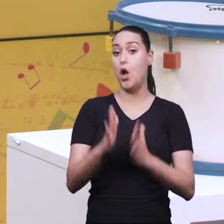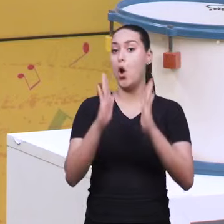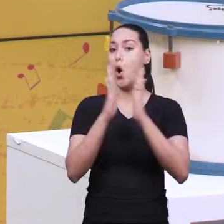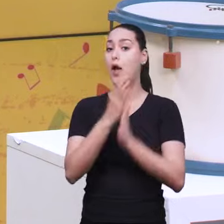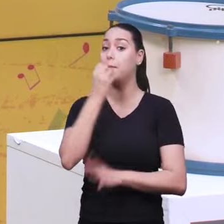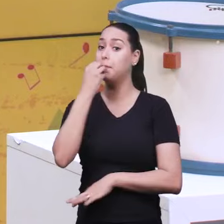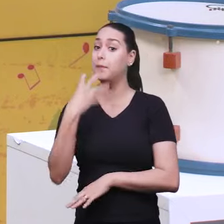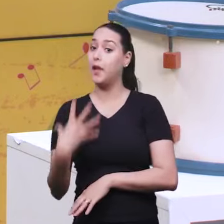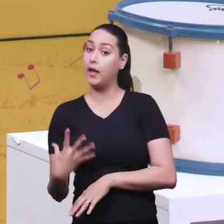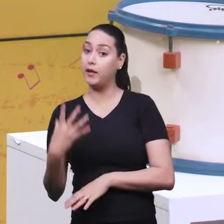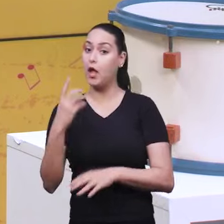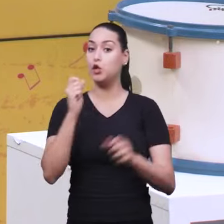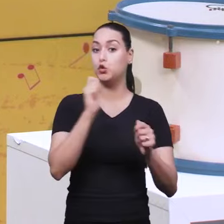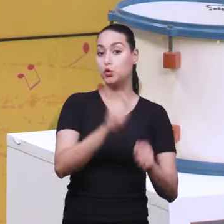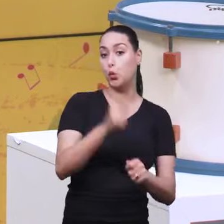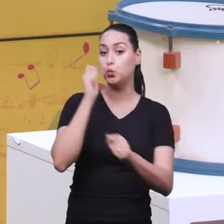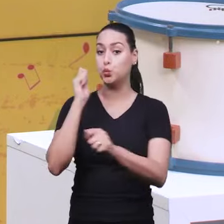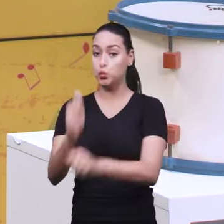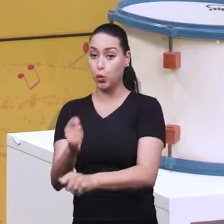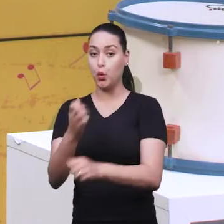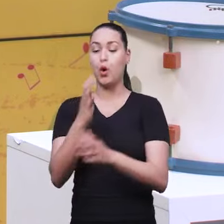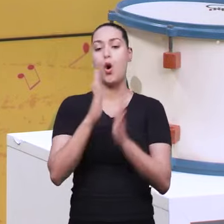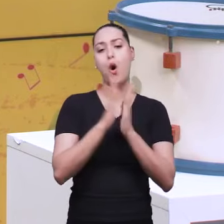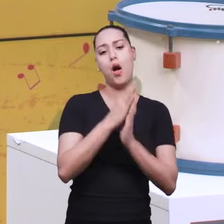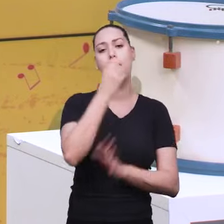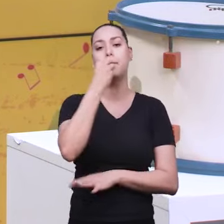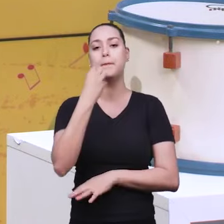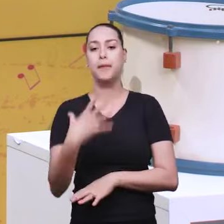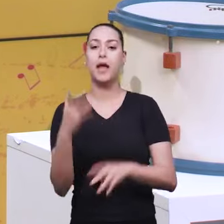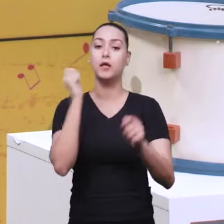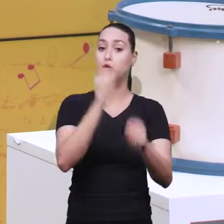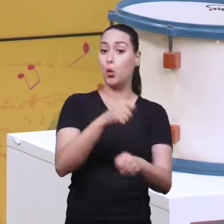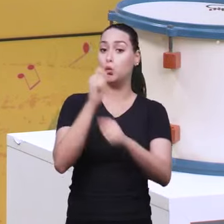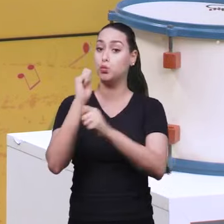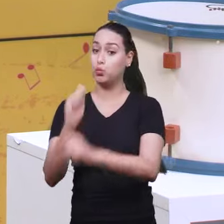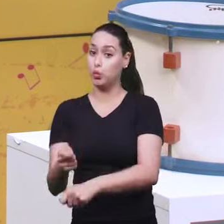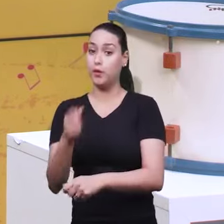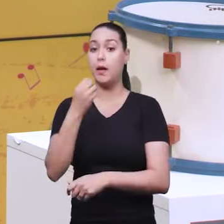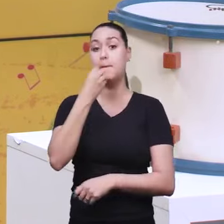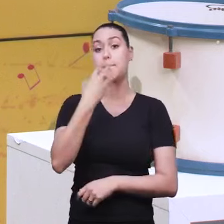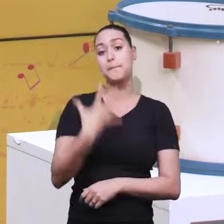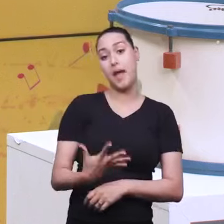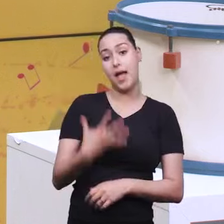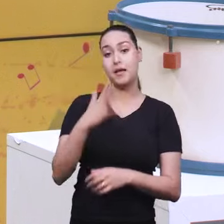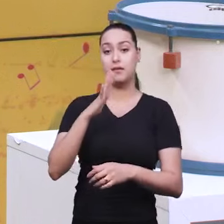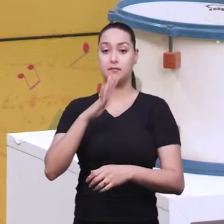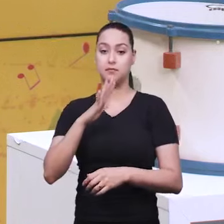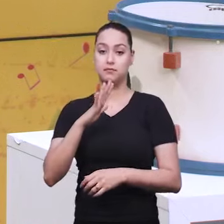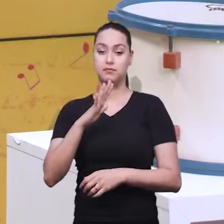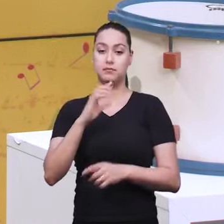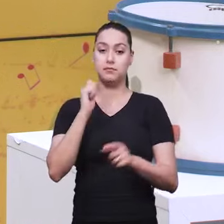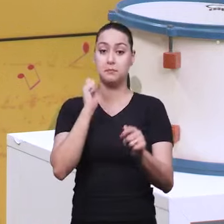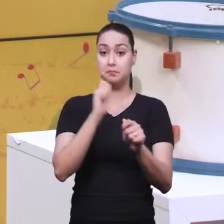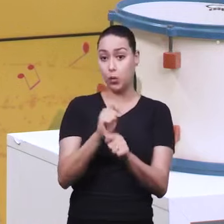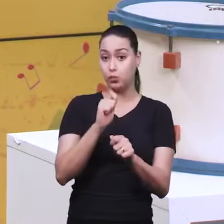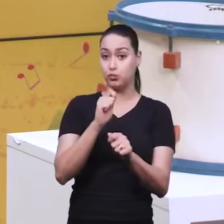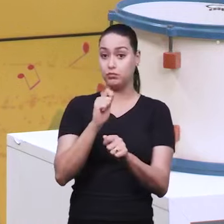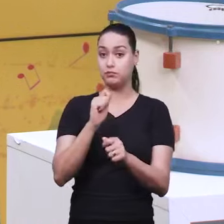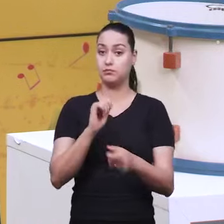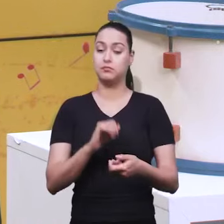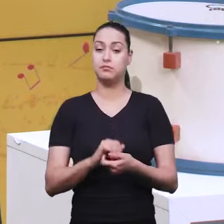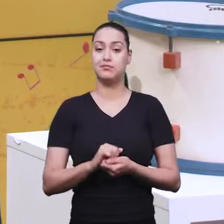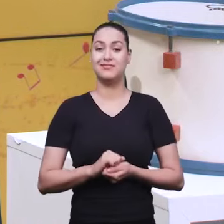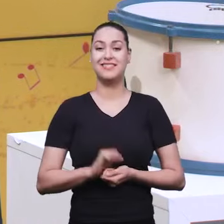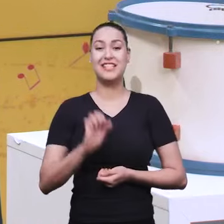parte, quando entrar, ora faz bem, tum, tum. Ora faz bem, tum, faz